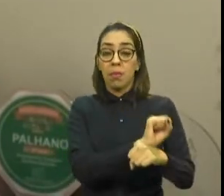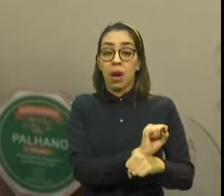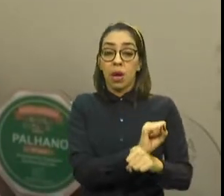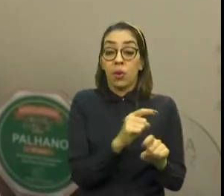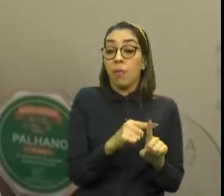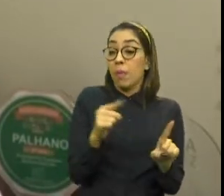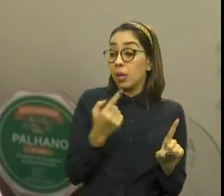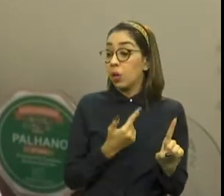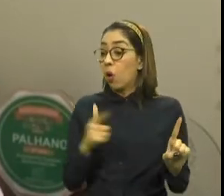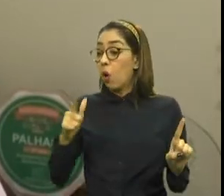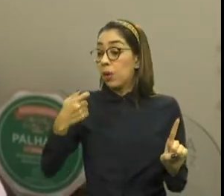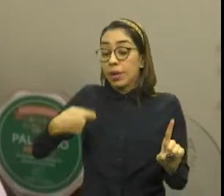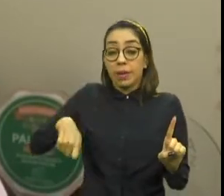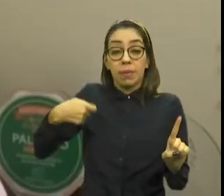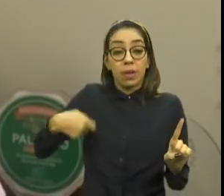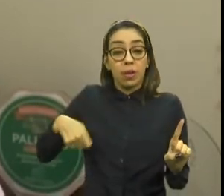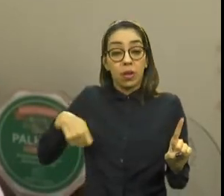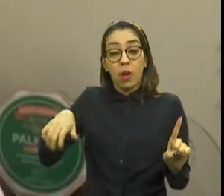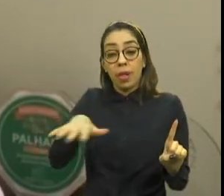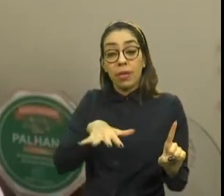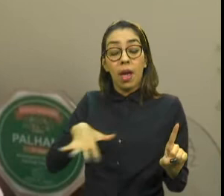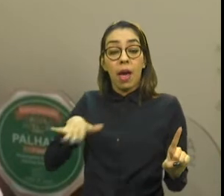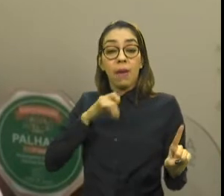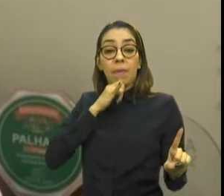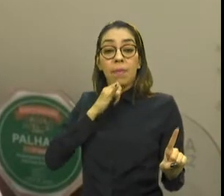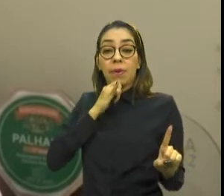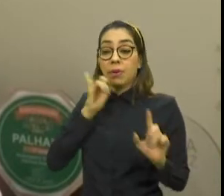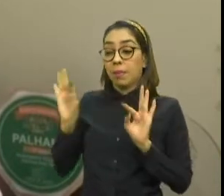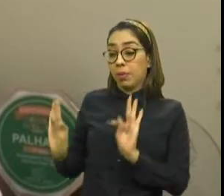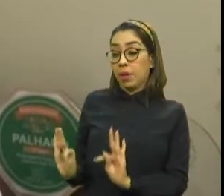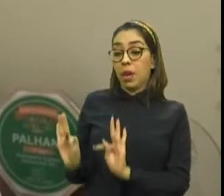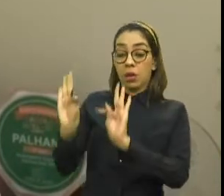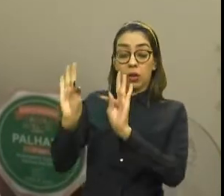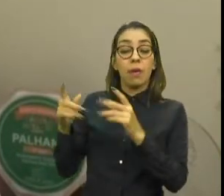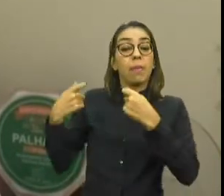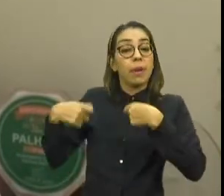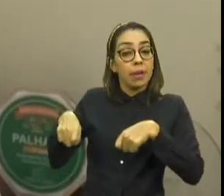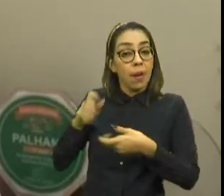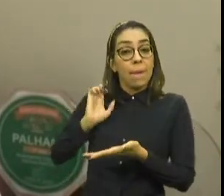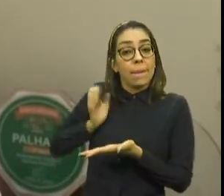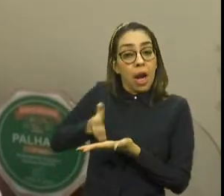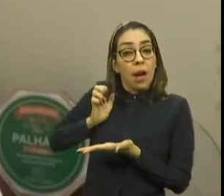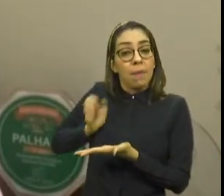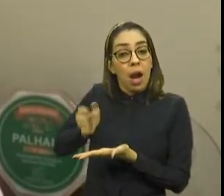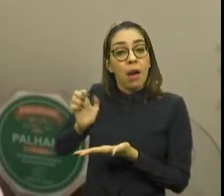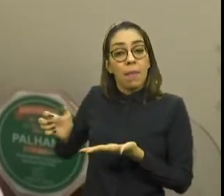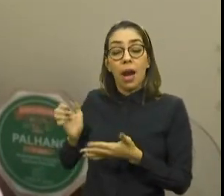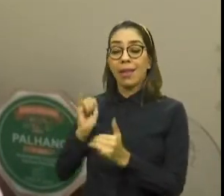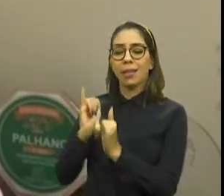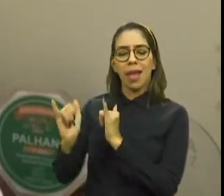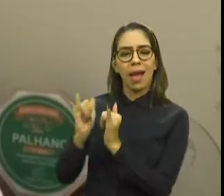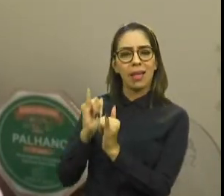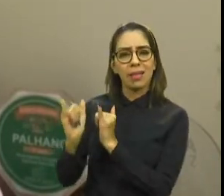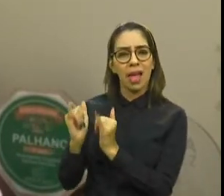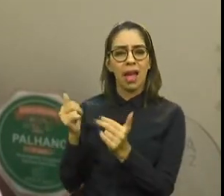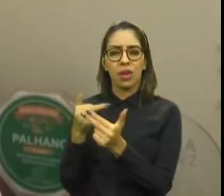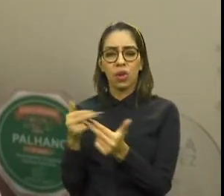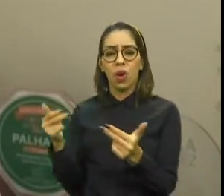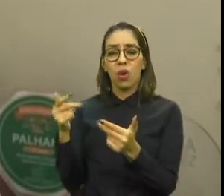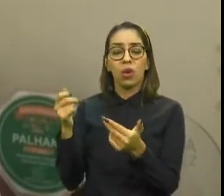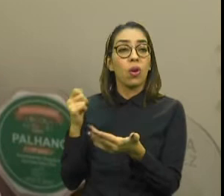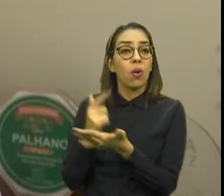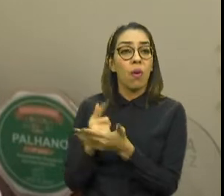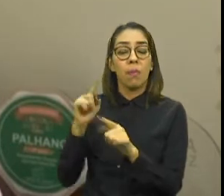fizeram necessárias, como a questão do investimento em tecnologia, investimentos em conectividade, em equipamentos, em melhores